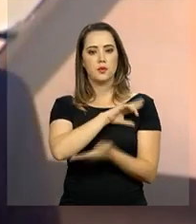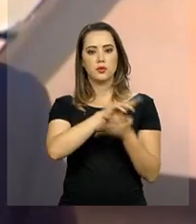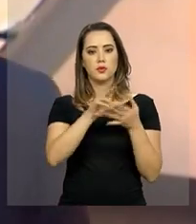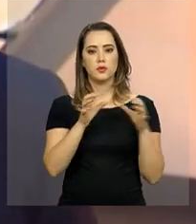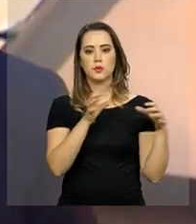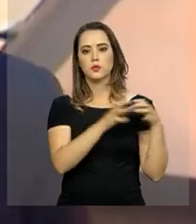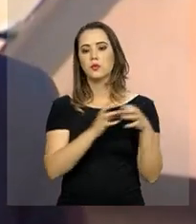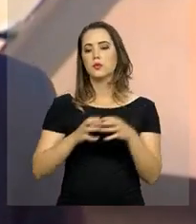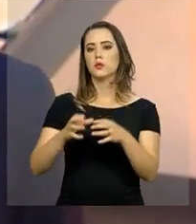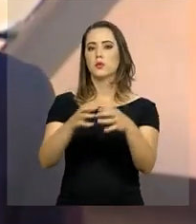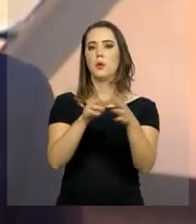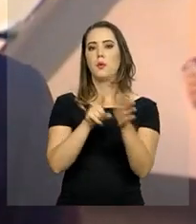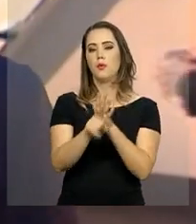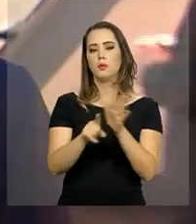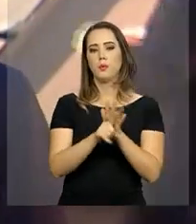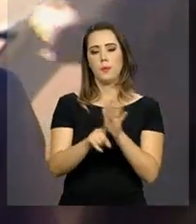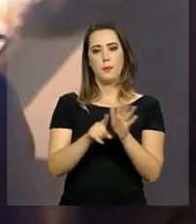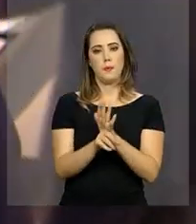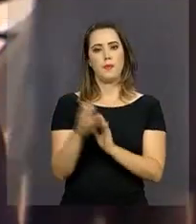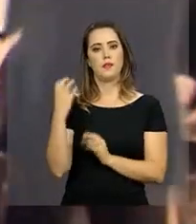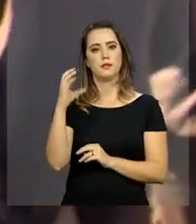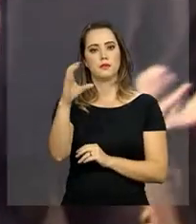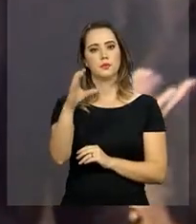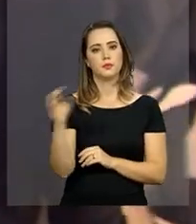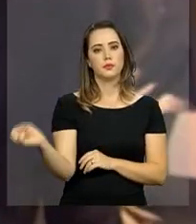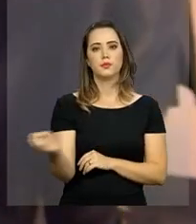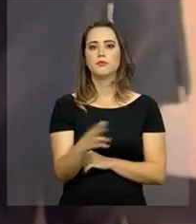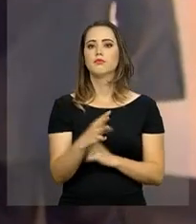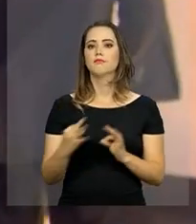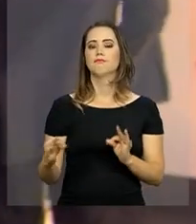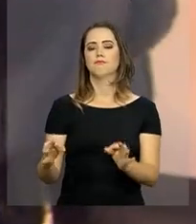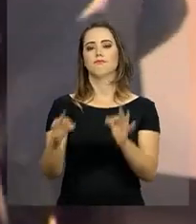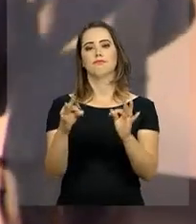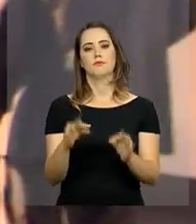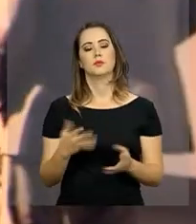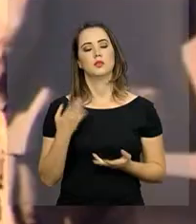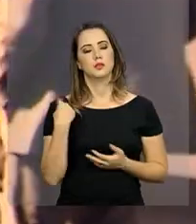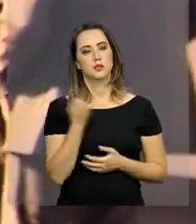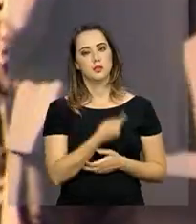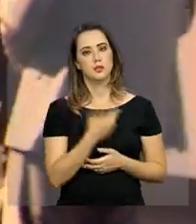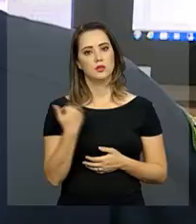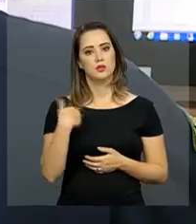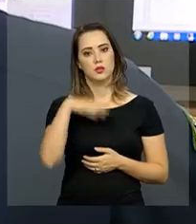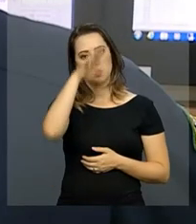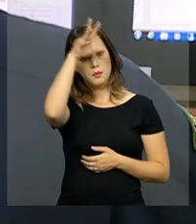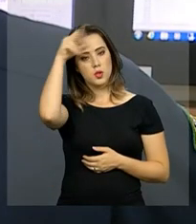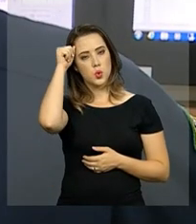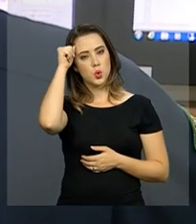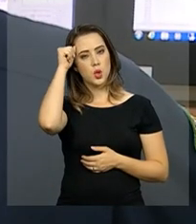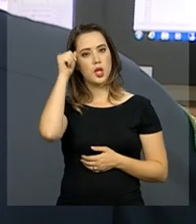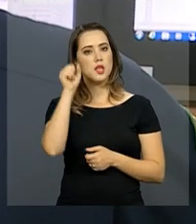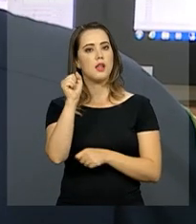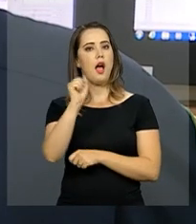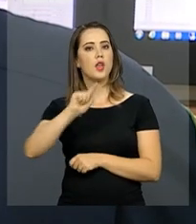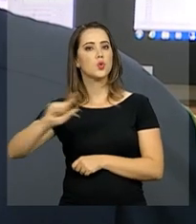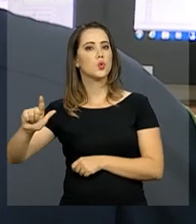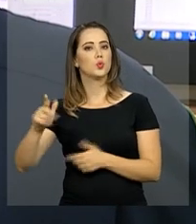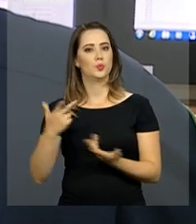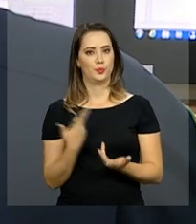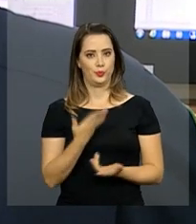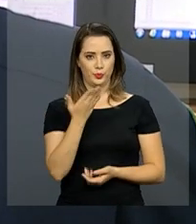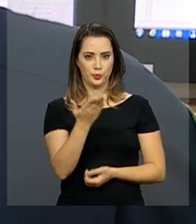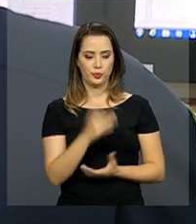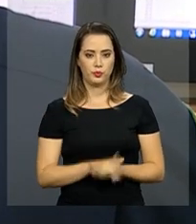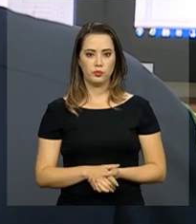diversas áreas, na pesquisa, na ciência, na inovação, naquela que é a nossa Amazônia Azul. O Vital de Oliveira é um dos navios